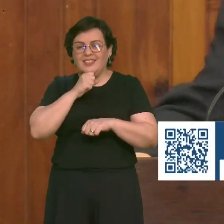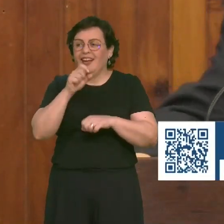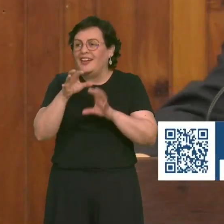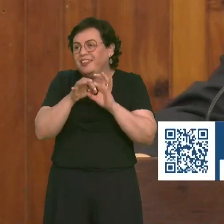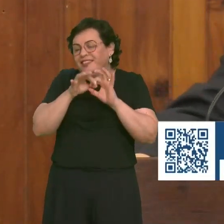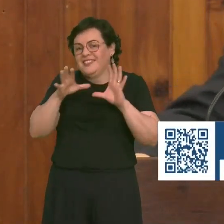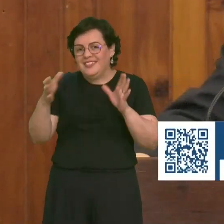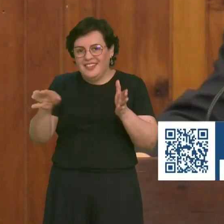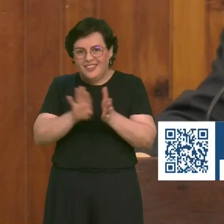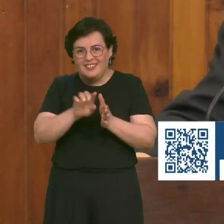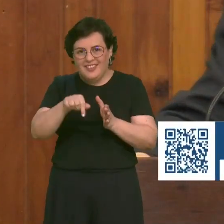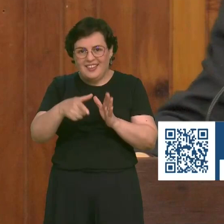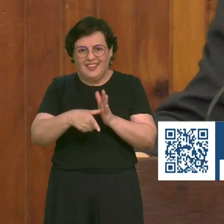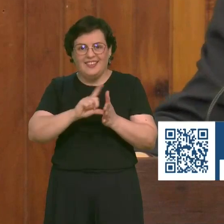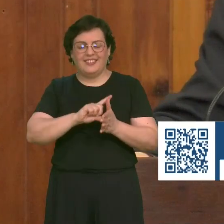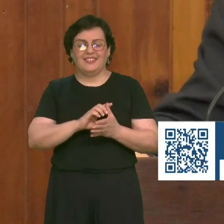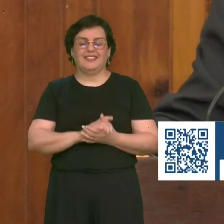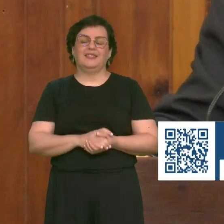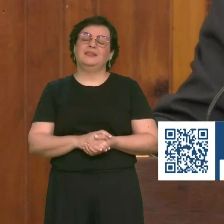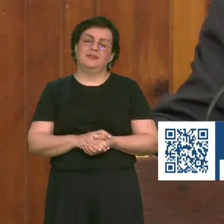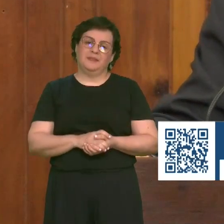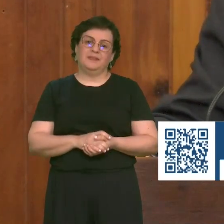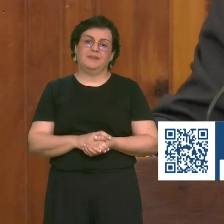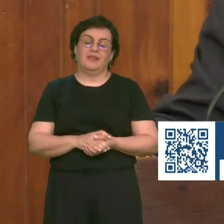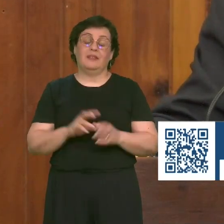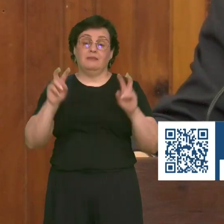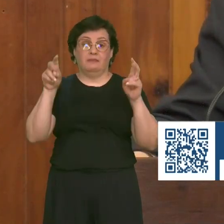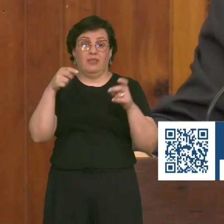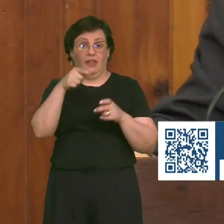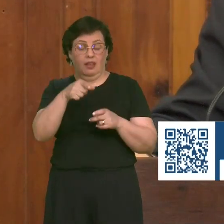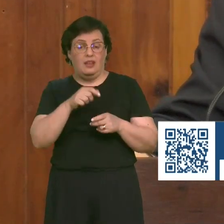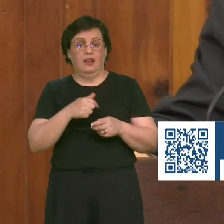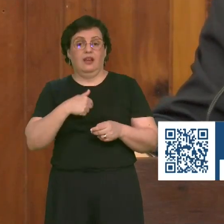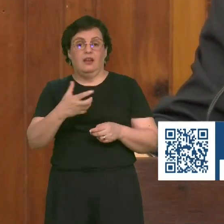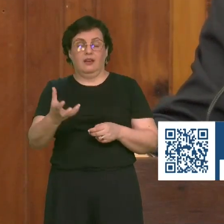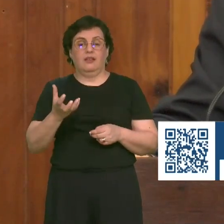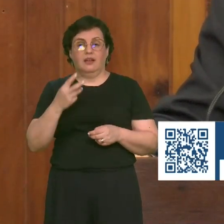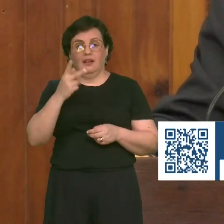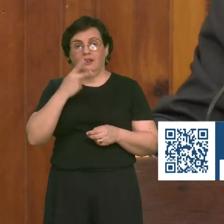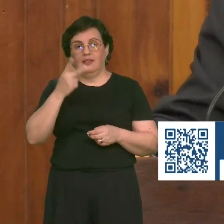respeito disso eu quero dizer que realmente